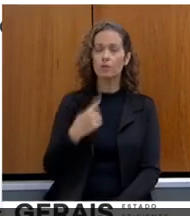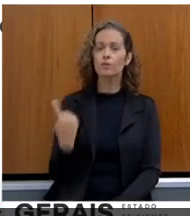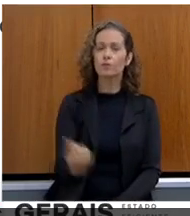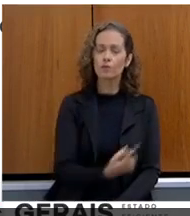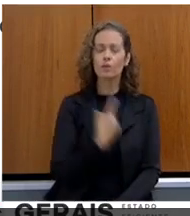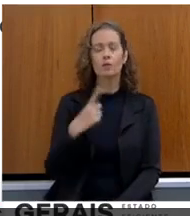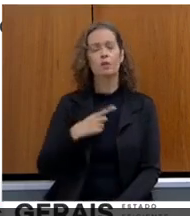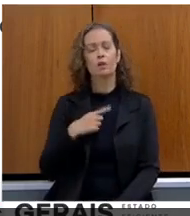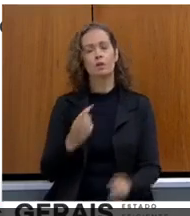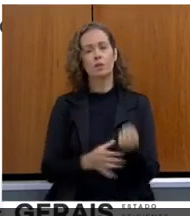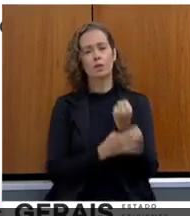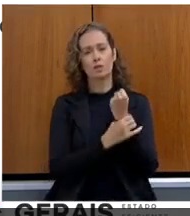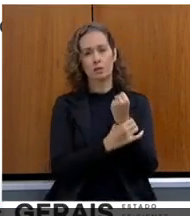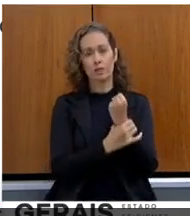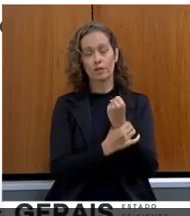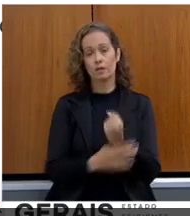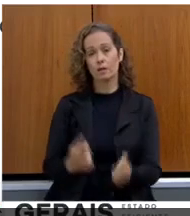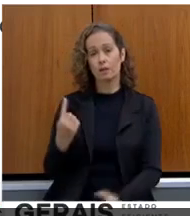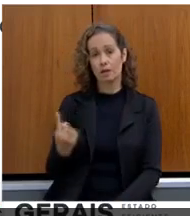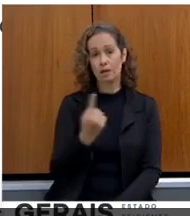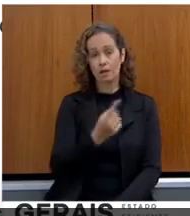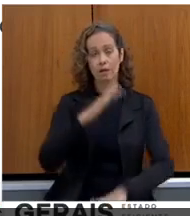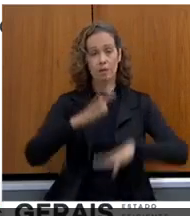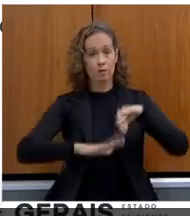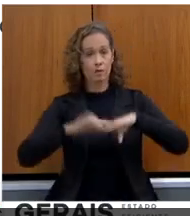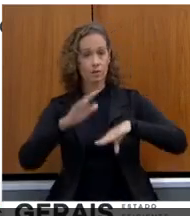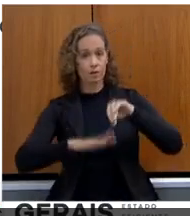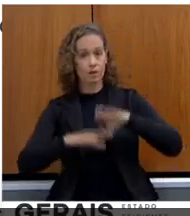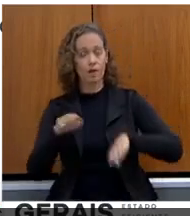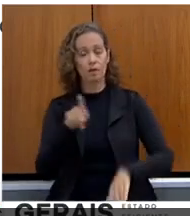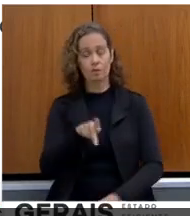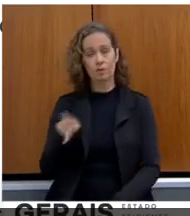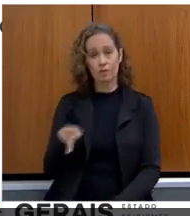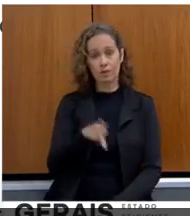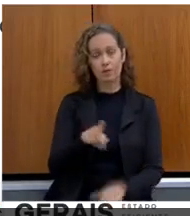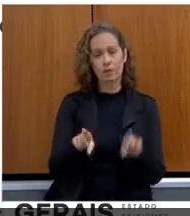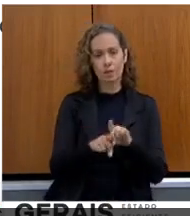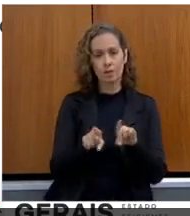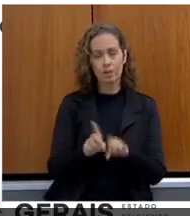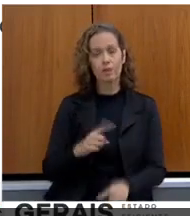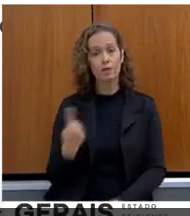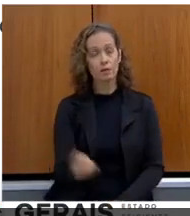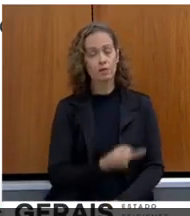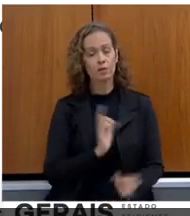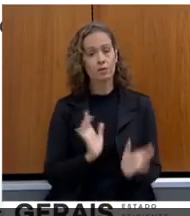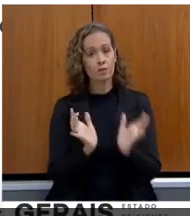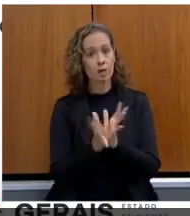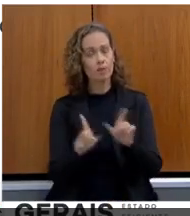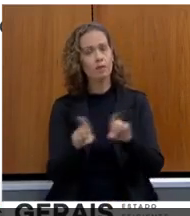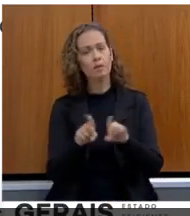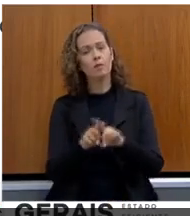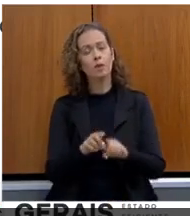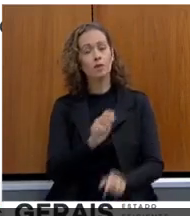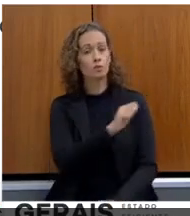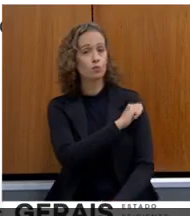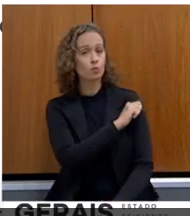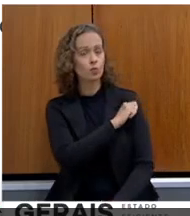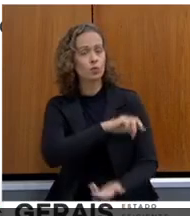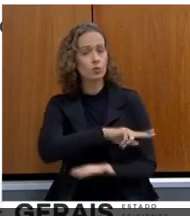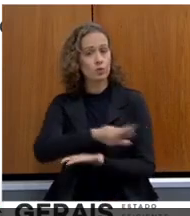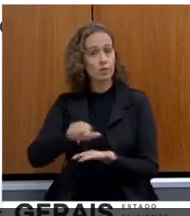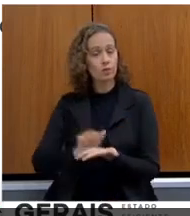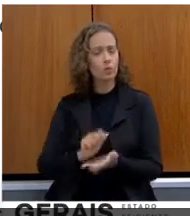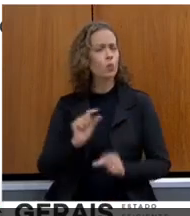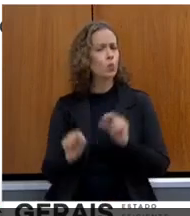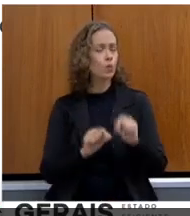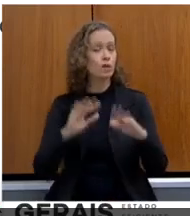segurança a cada um dos nossos profissionais os nossos professores da nossa Comunidade dos Estudantes para que as escolas